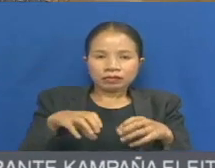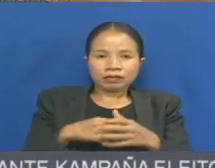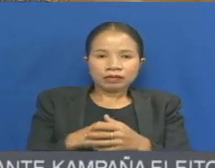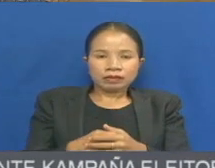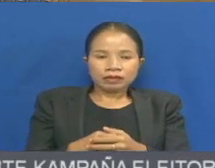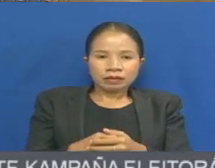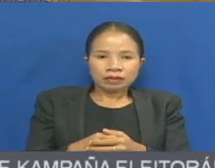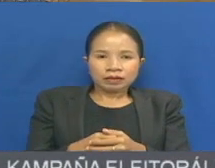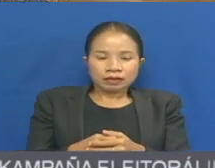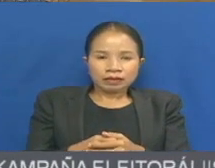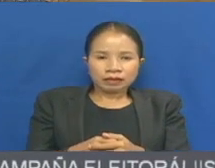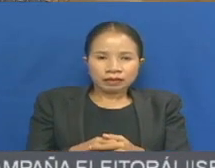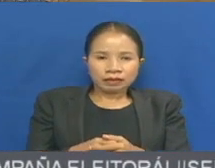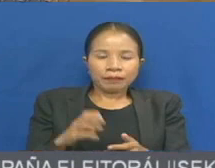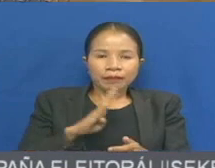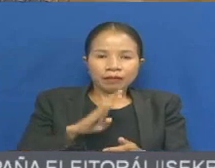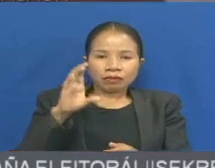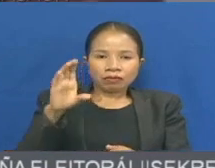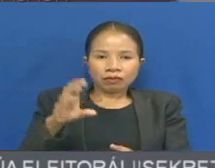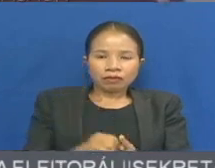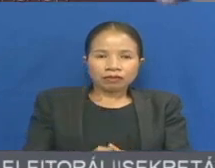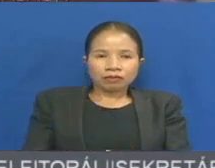formação professores de Marista